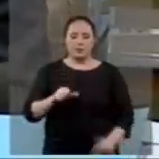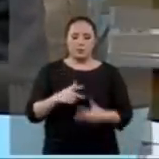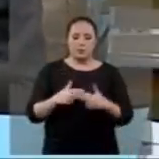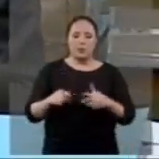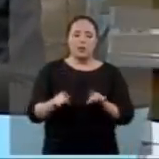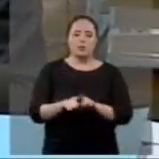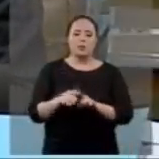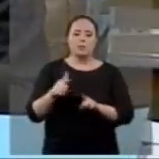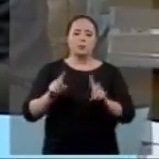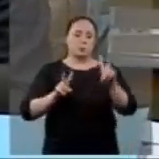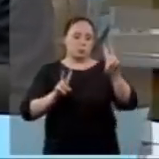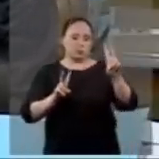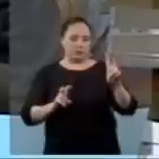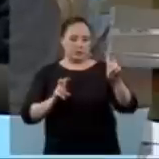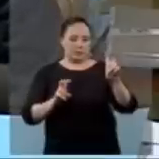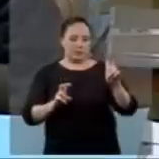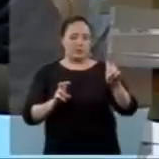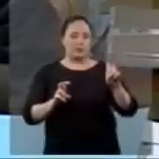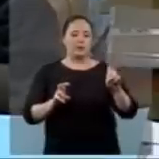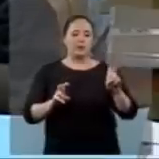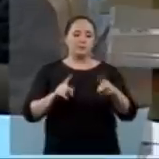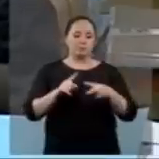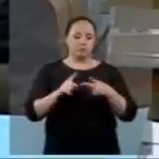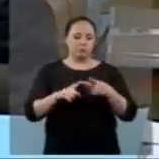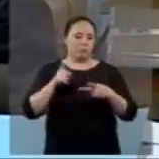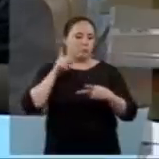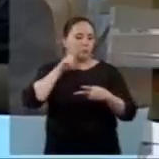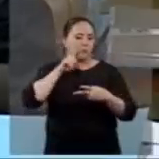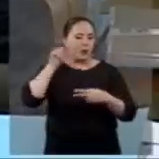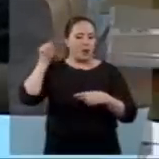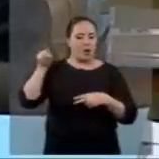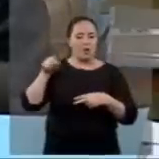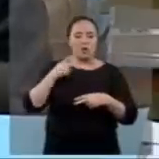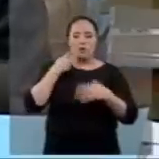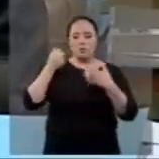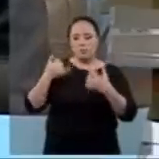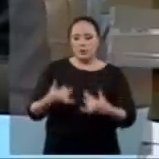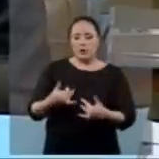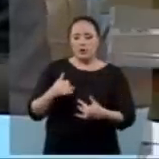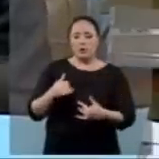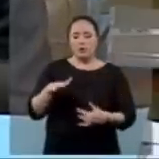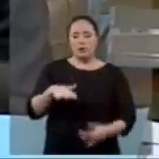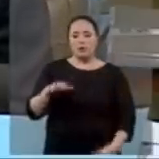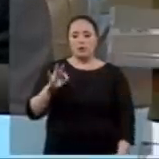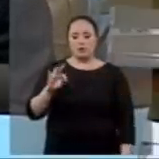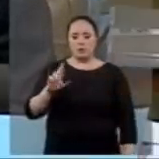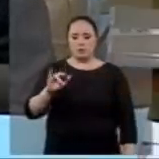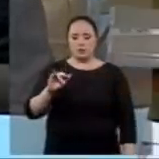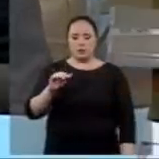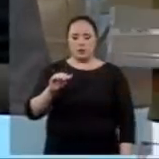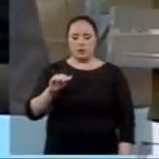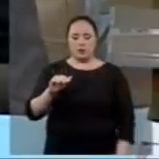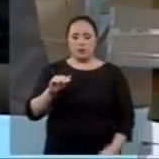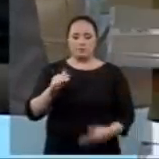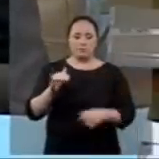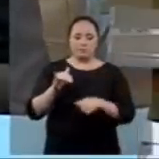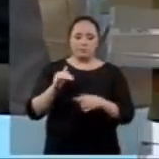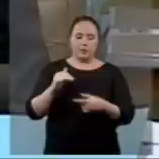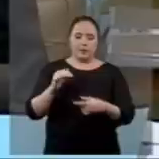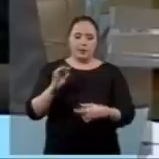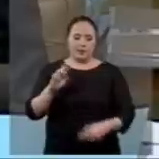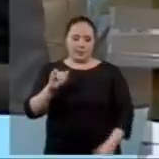célebre caso McCulloch versus Maryland, que o poder de tributar não pode chegar